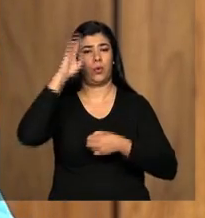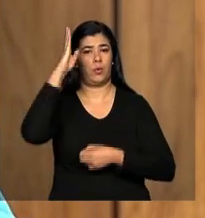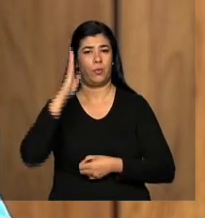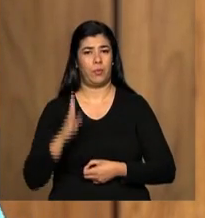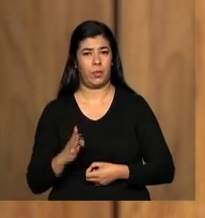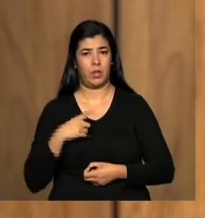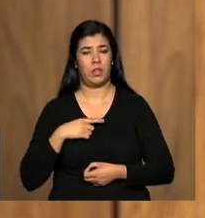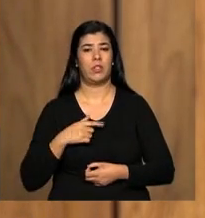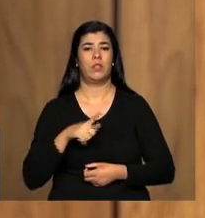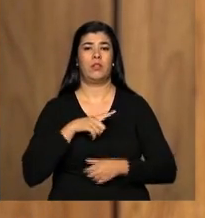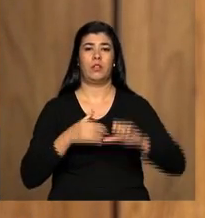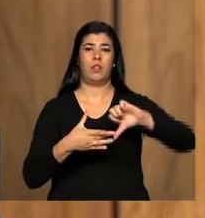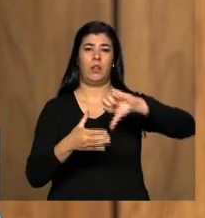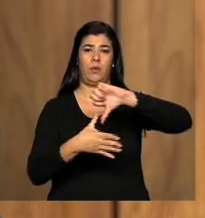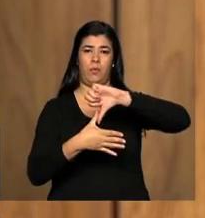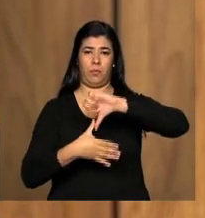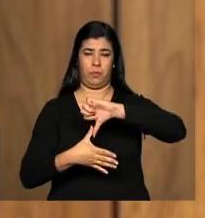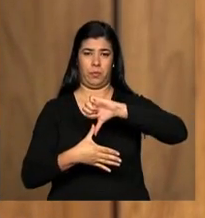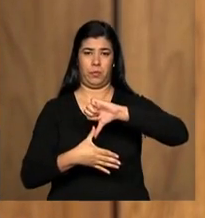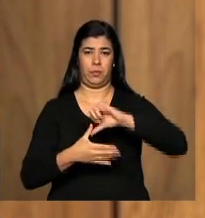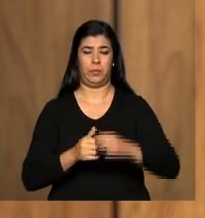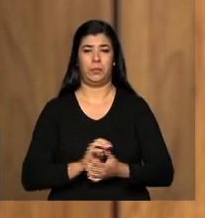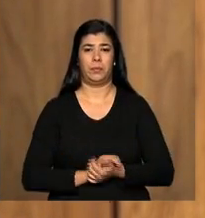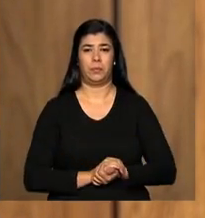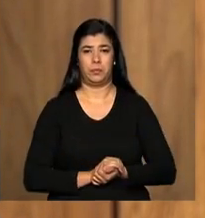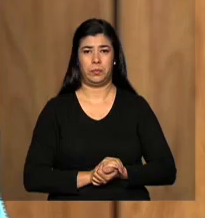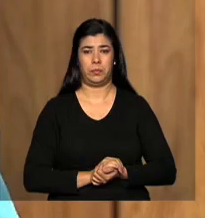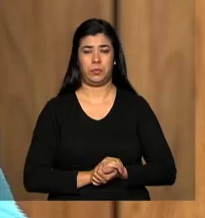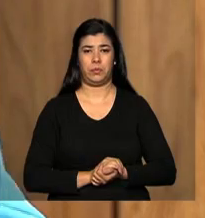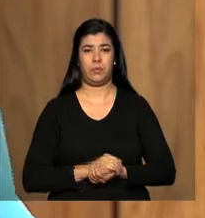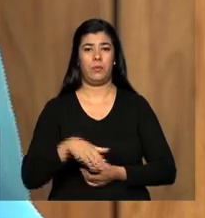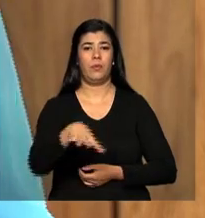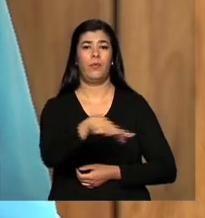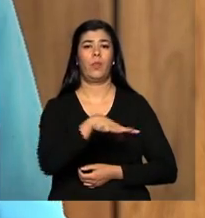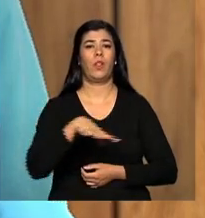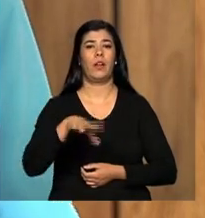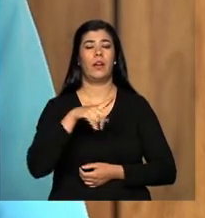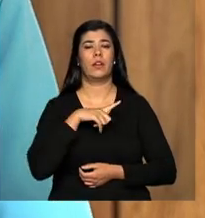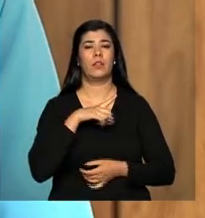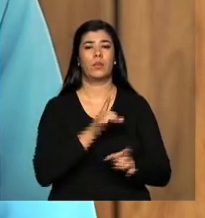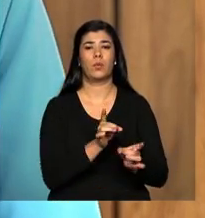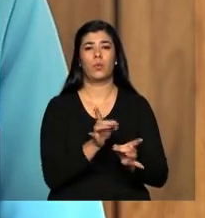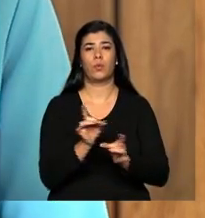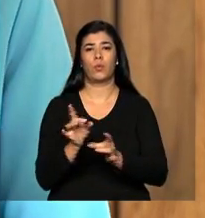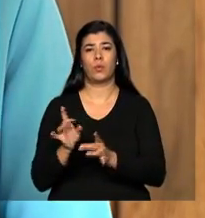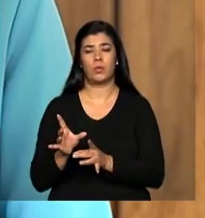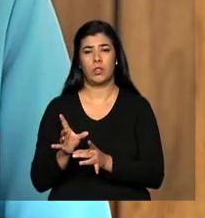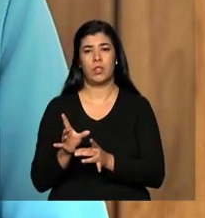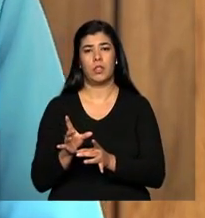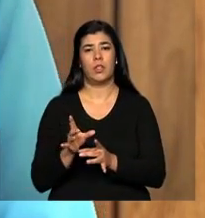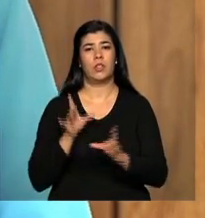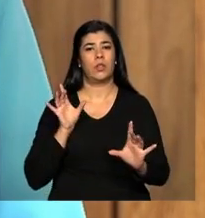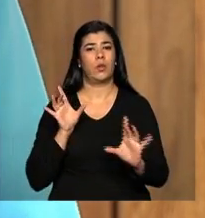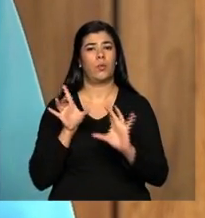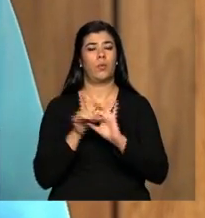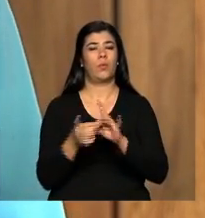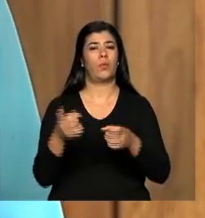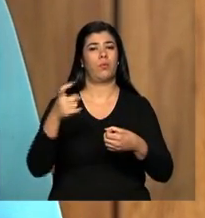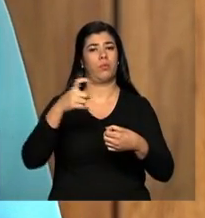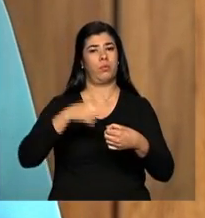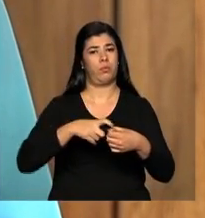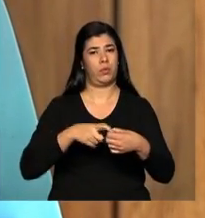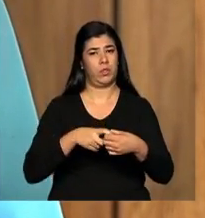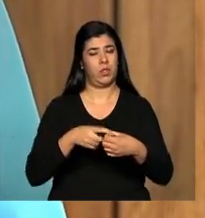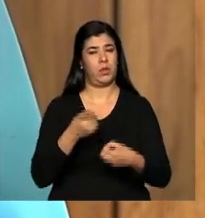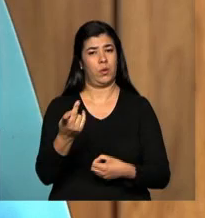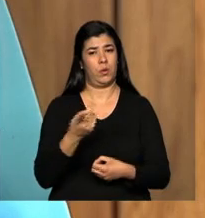em toda a América do Sul. No campo do comércio, o intercâmbio bilateral entre os